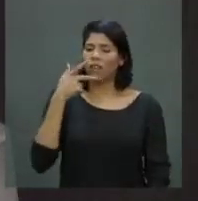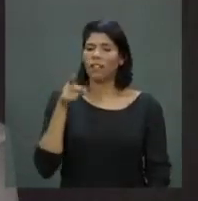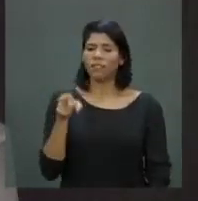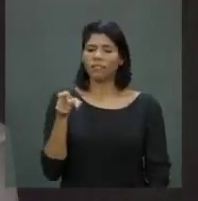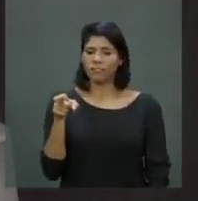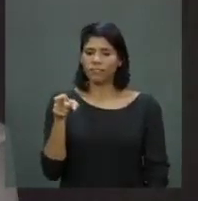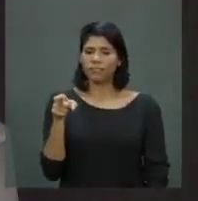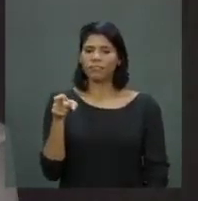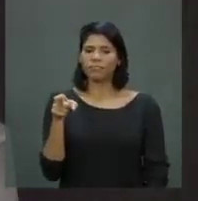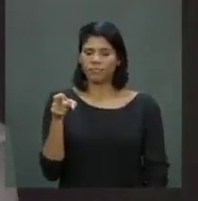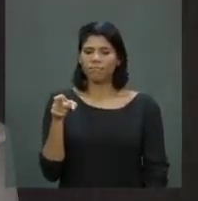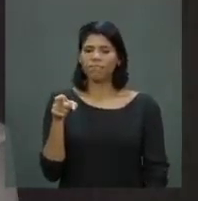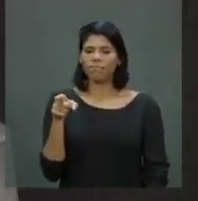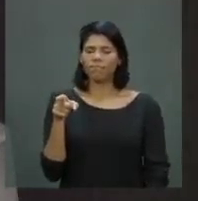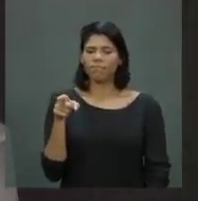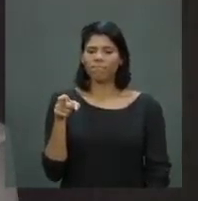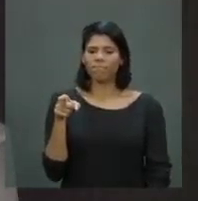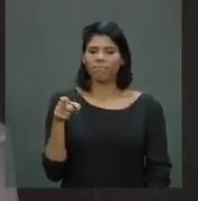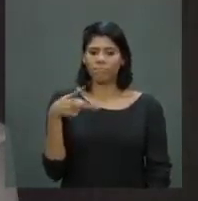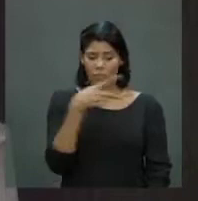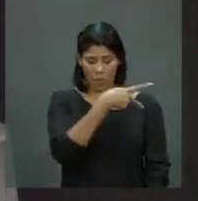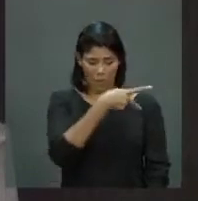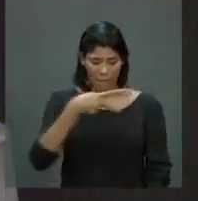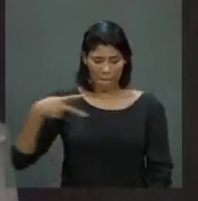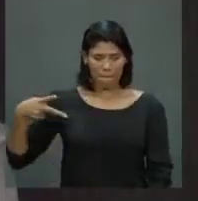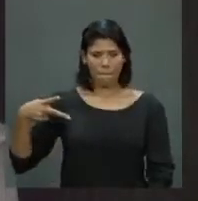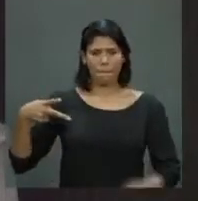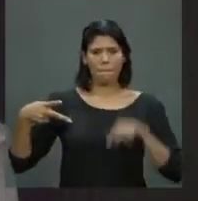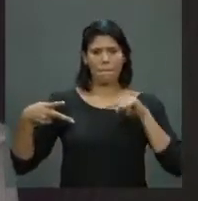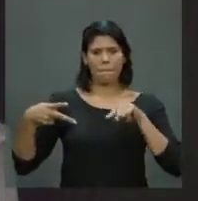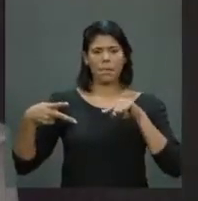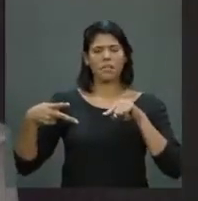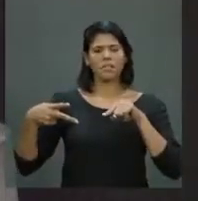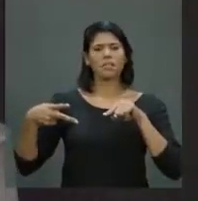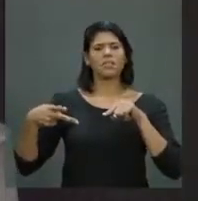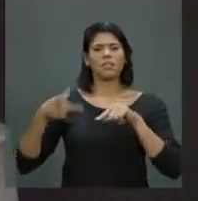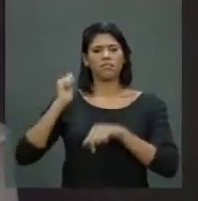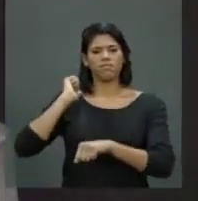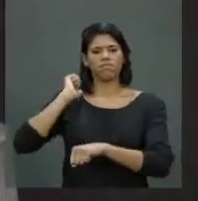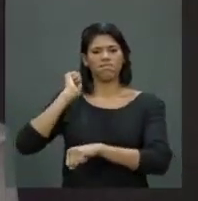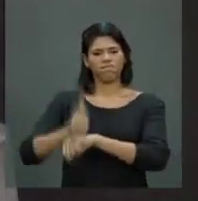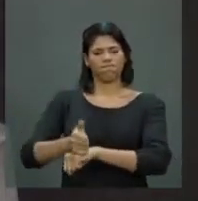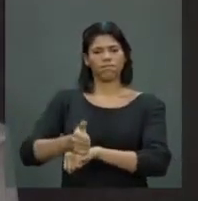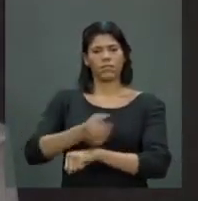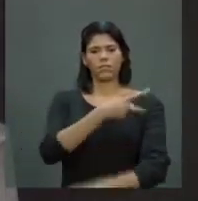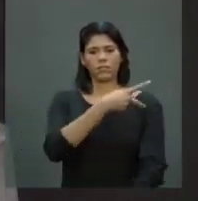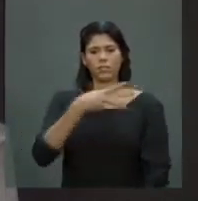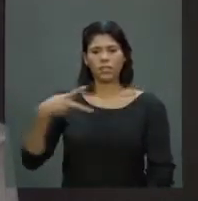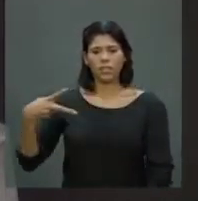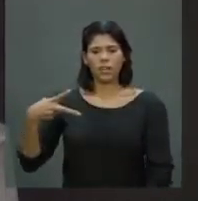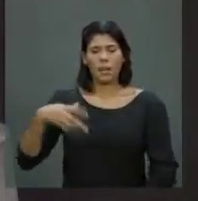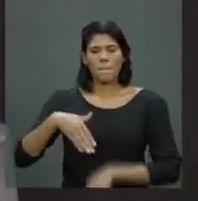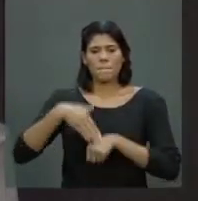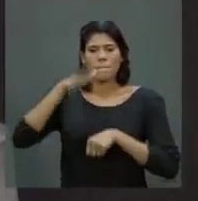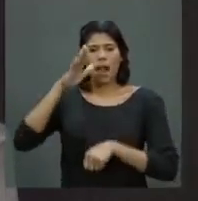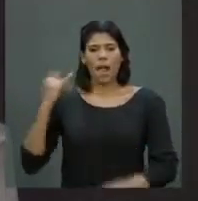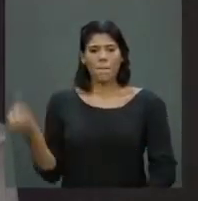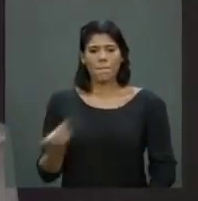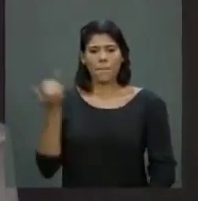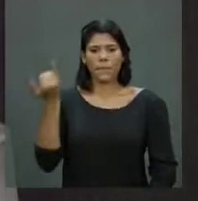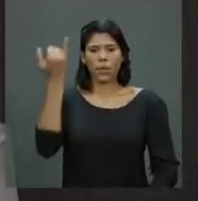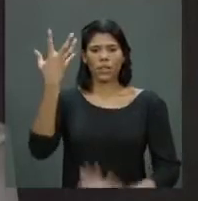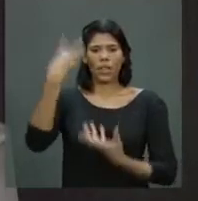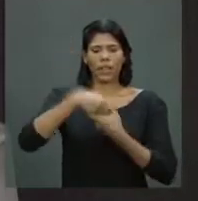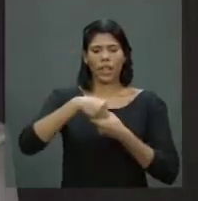do maior mandatário, daquele que ocupa o cargo mais importante da República